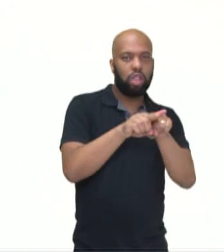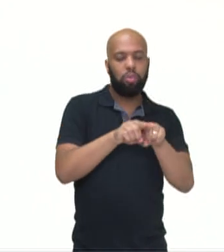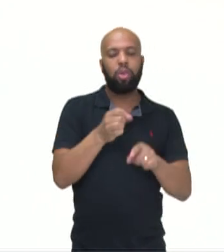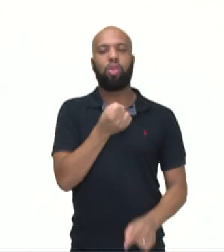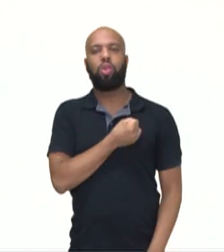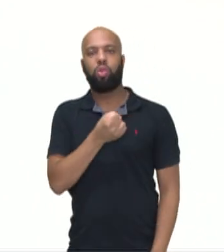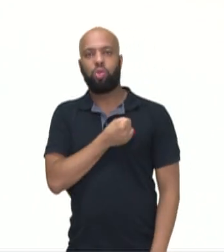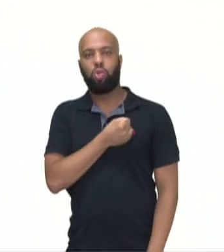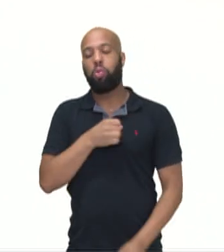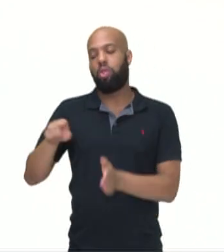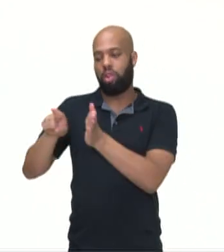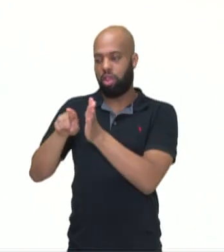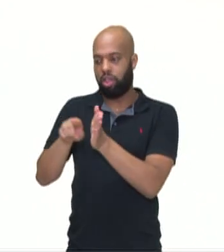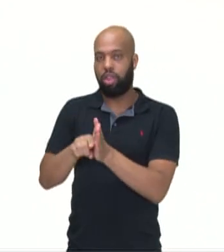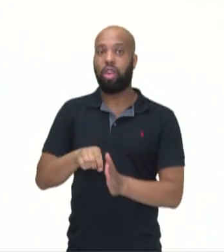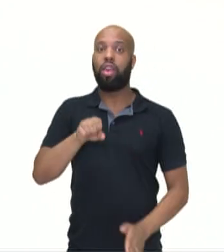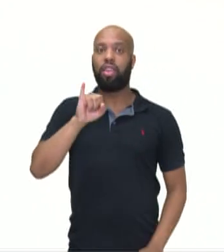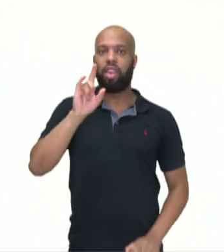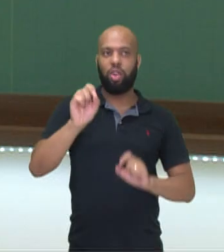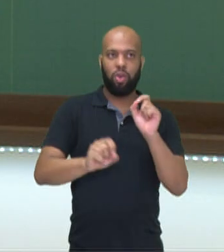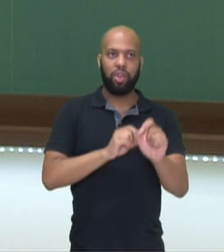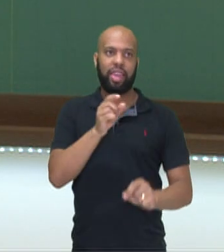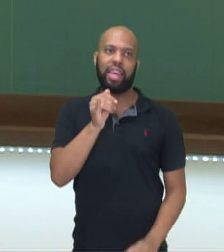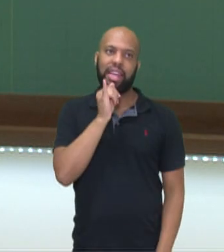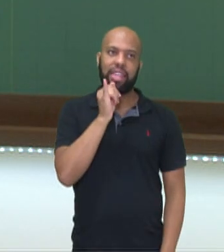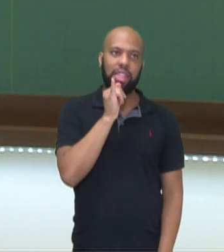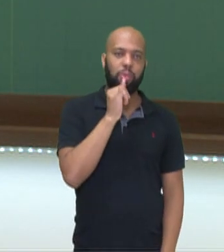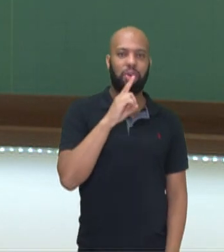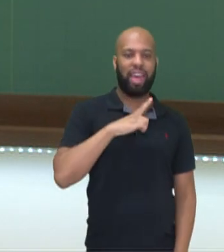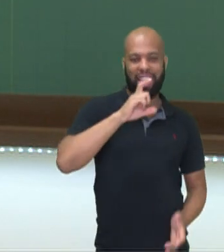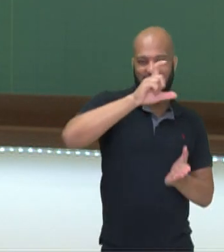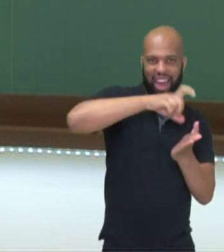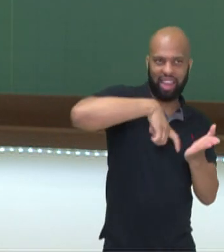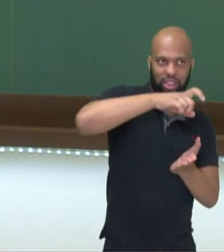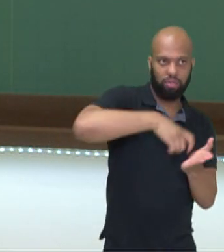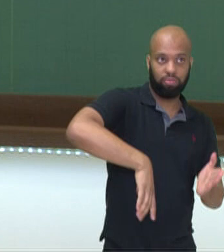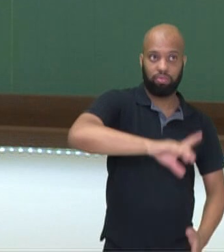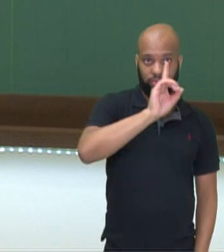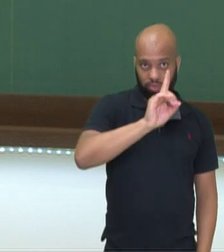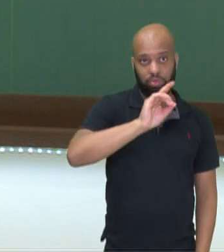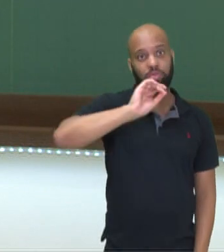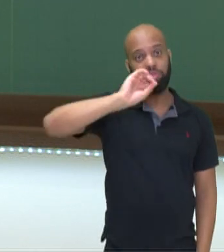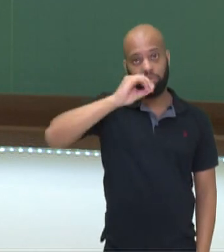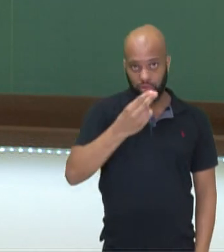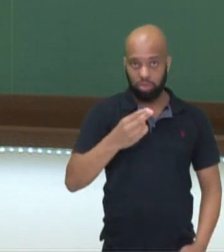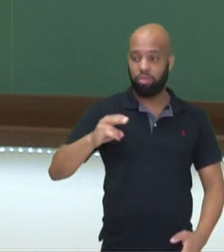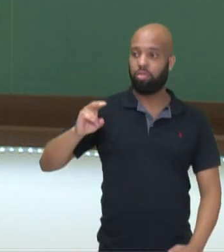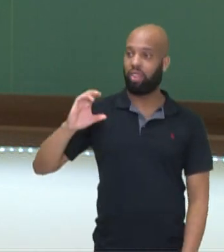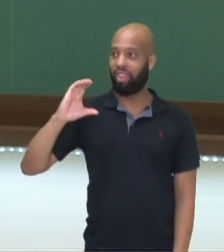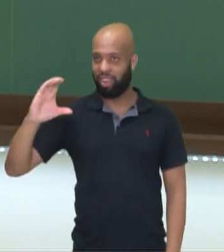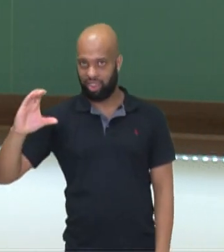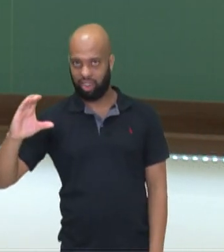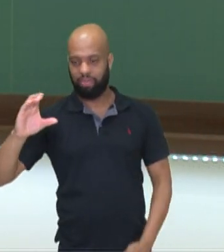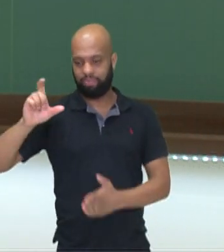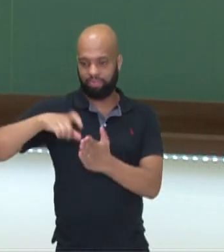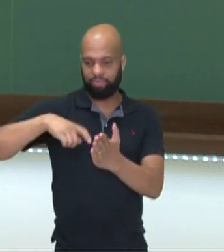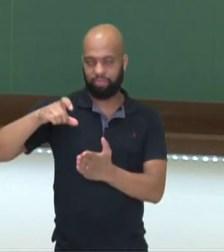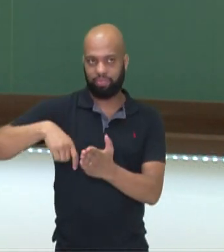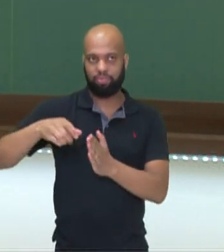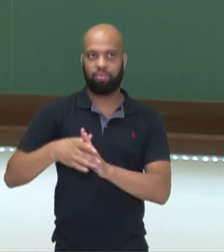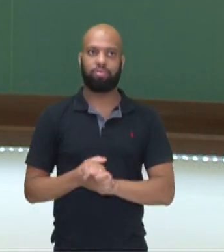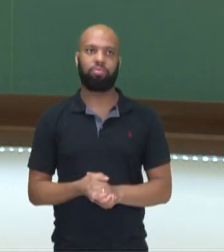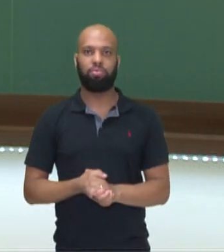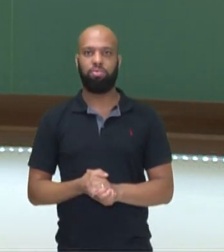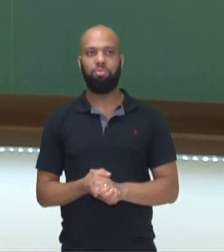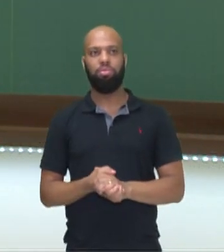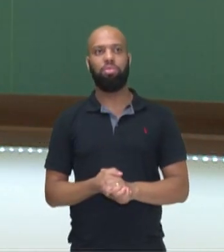negativos. Quando a gente fala de débito e de crédito, débito quando a gente tirou dinheiro da nossa conta, crédito quando a gente colocou dinheiro na